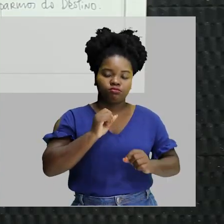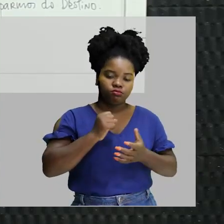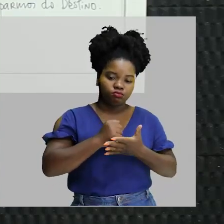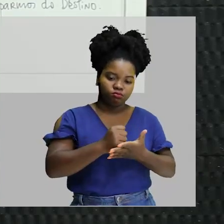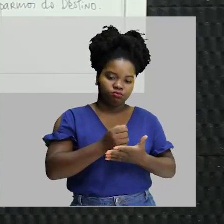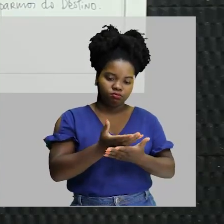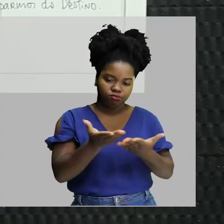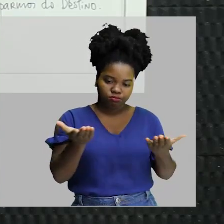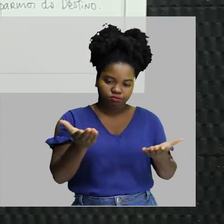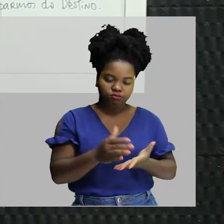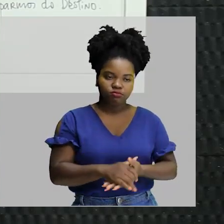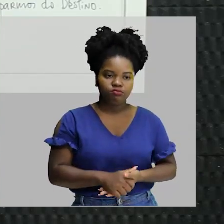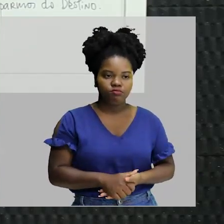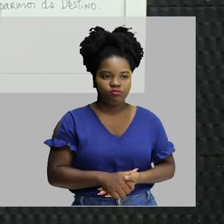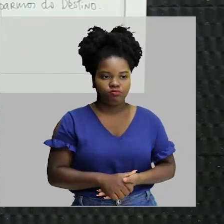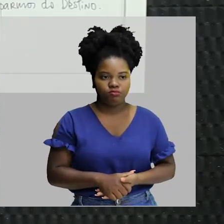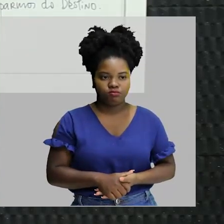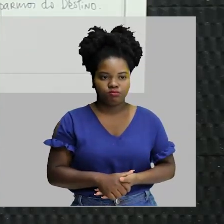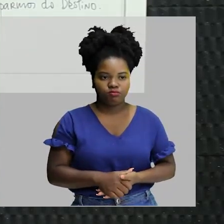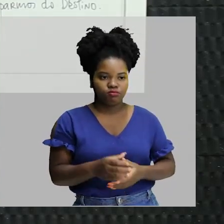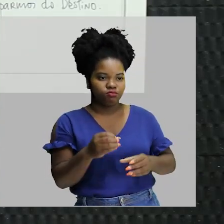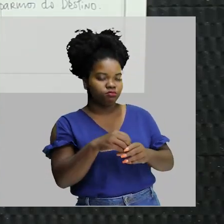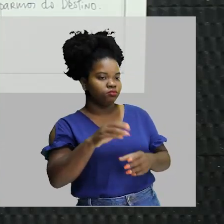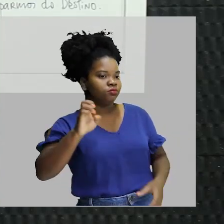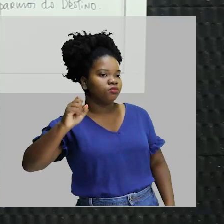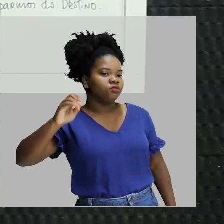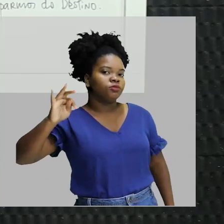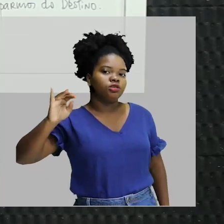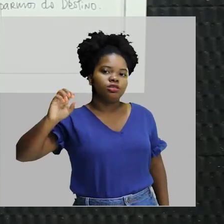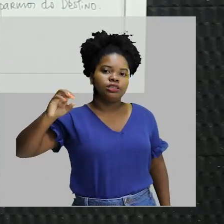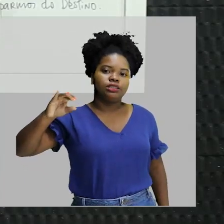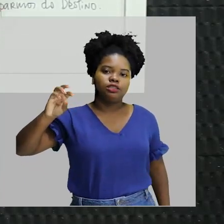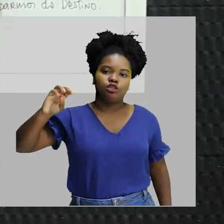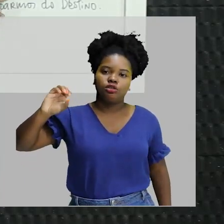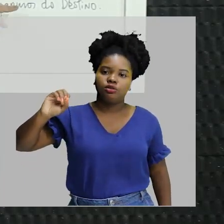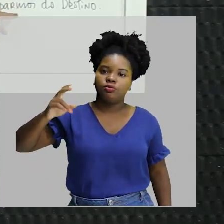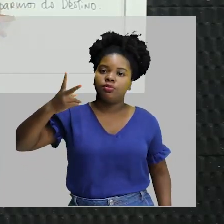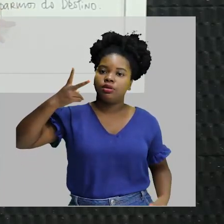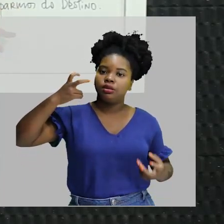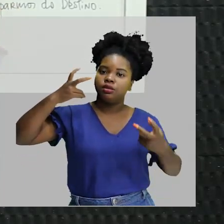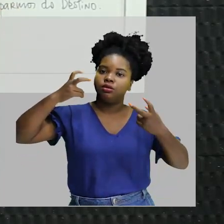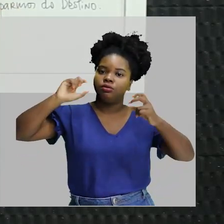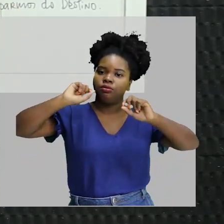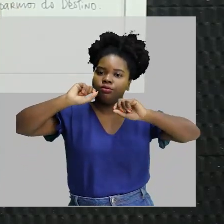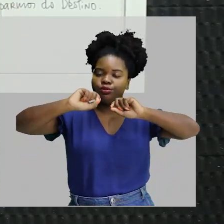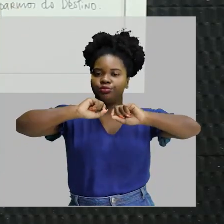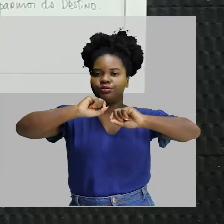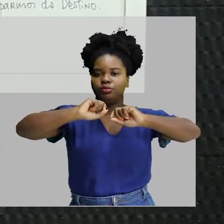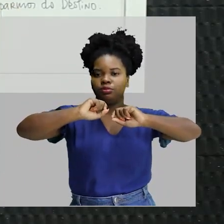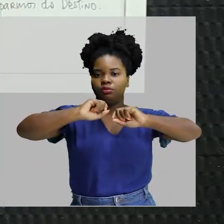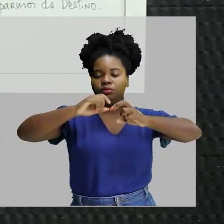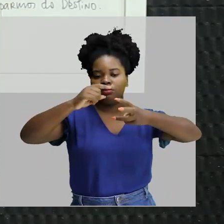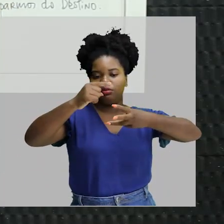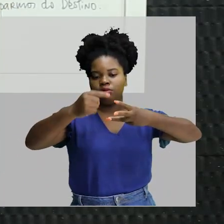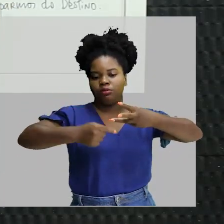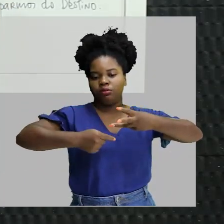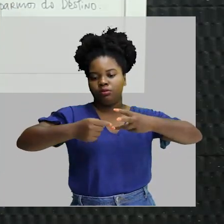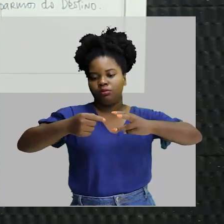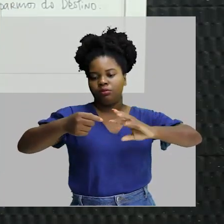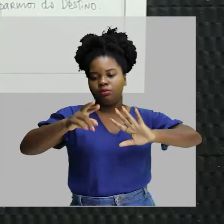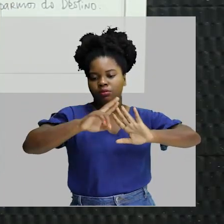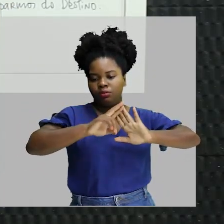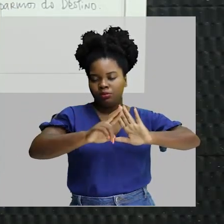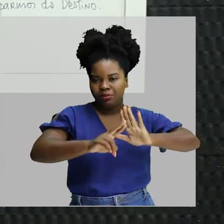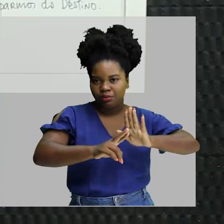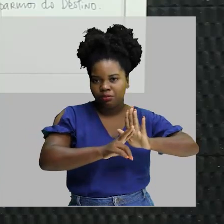a você. Então, dentro do estoicismo, você pode perceber que nós temos três fórmulas, né?